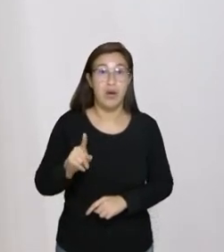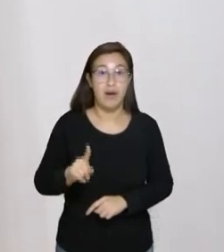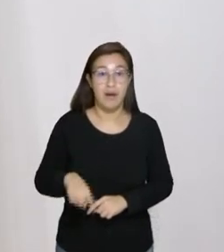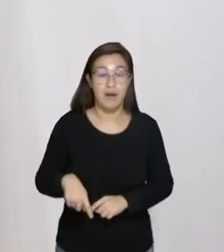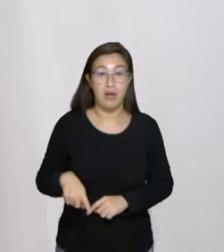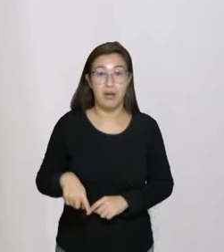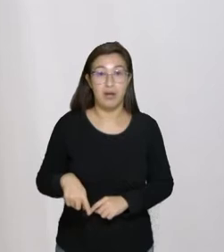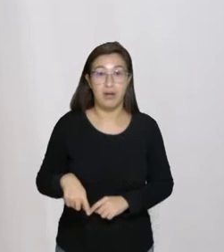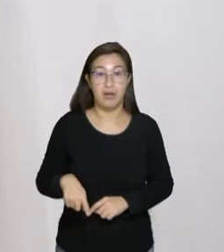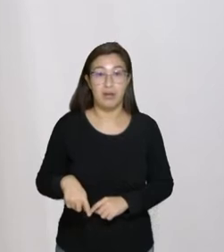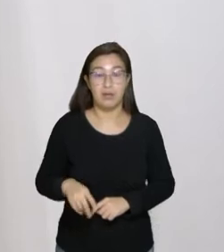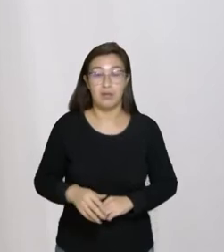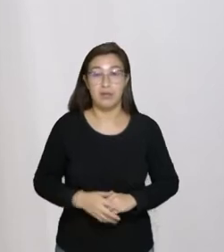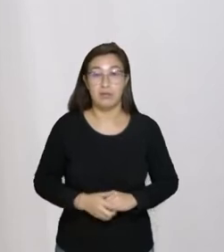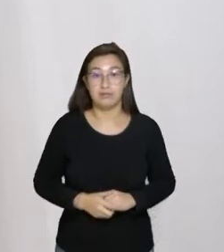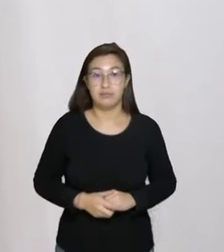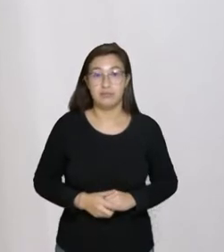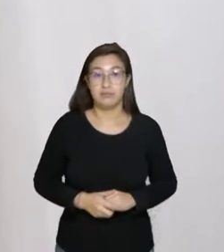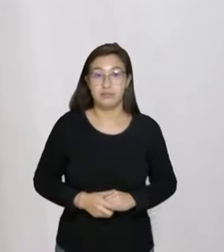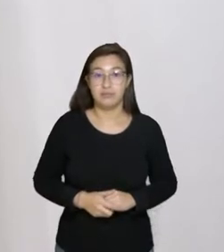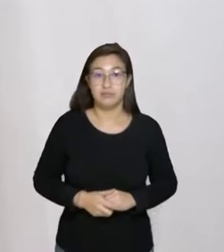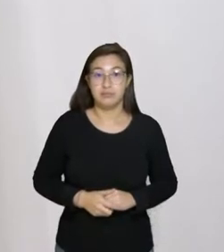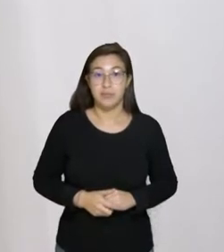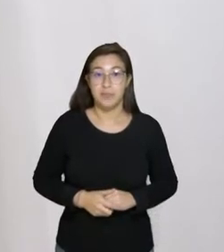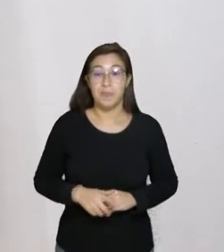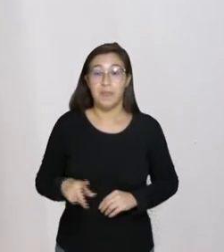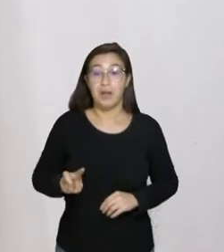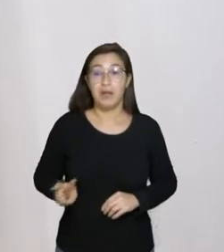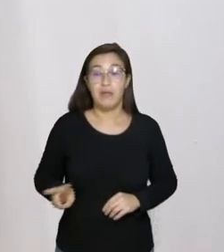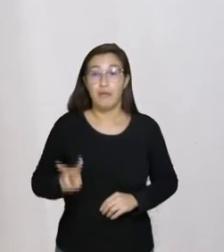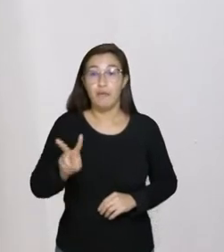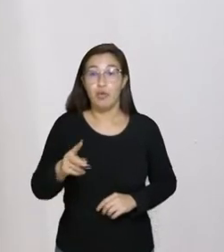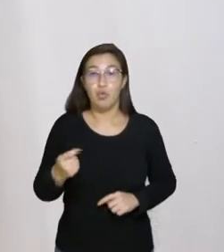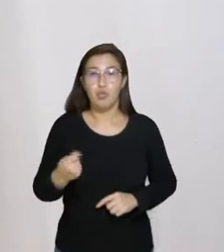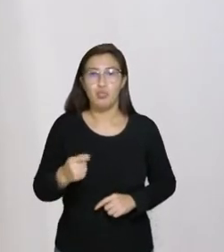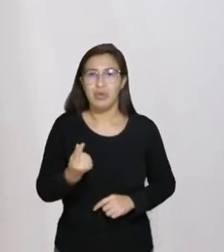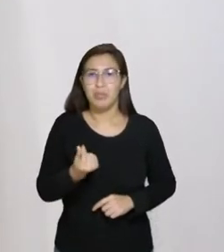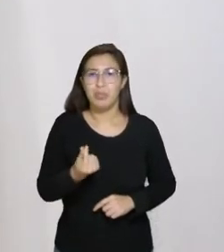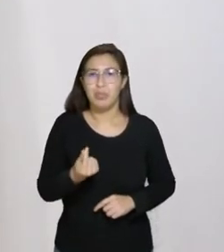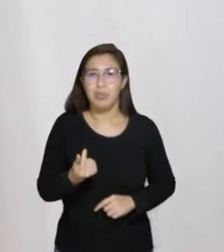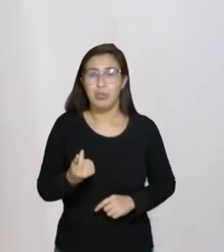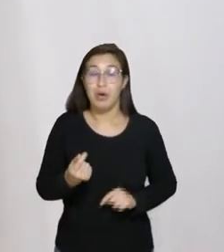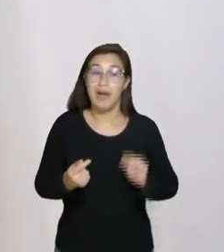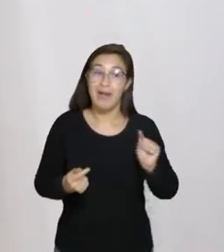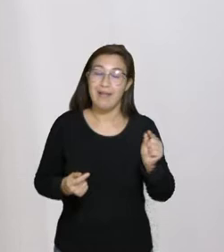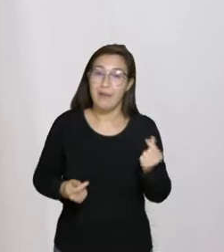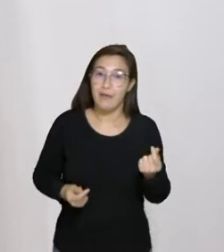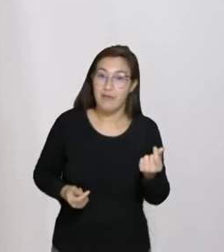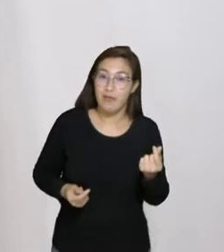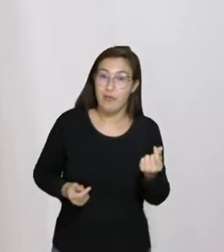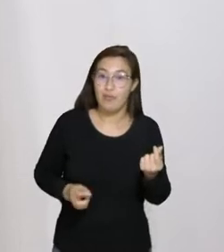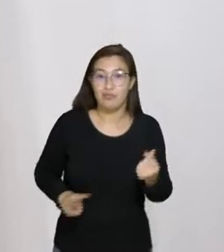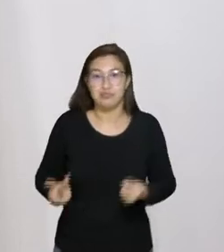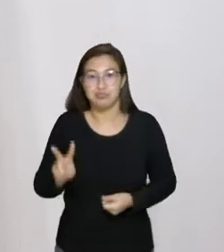preço. Meu pai dizia: quem tem valor não tem preço, e quem tem preço não tem valor.